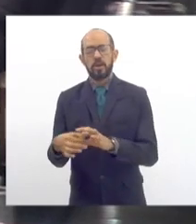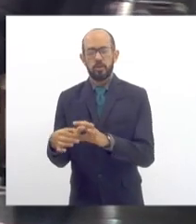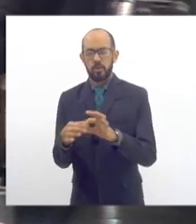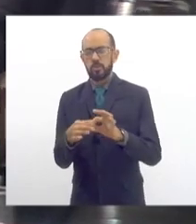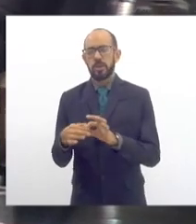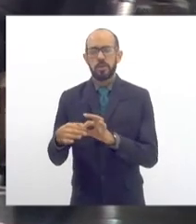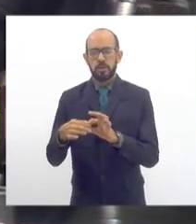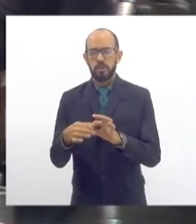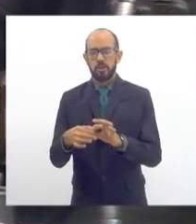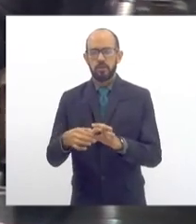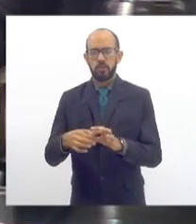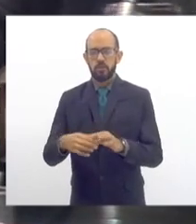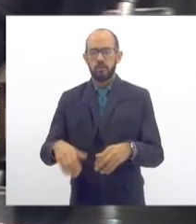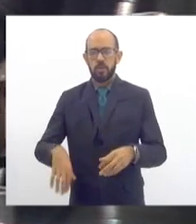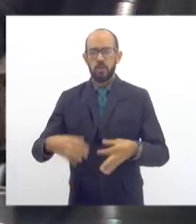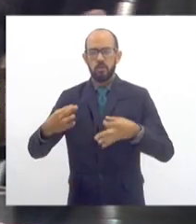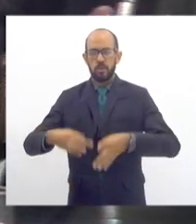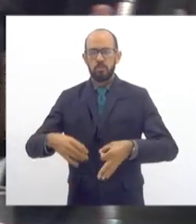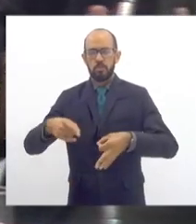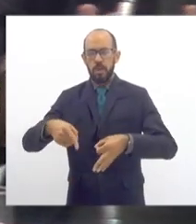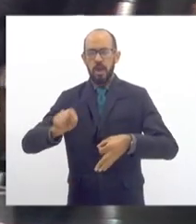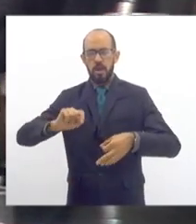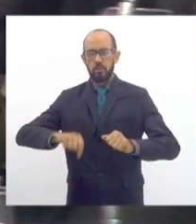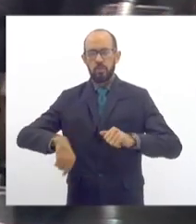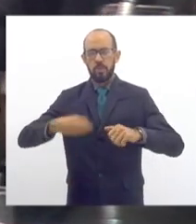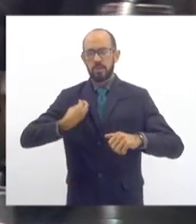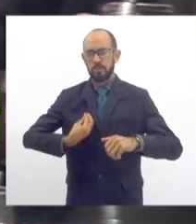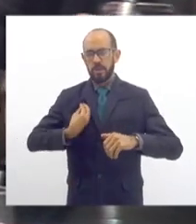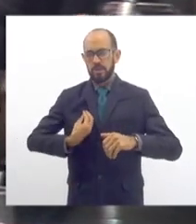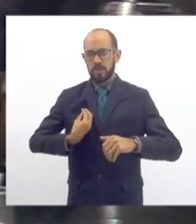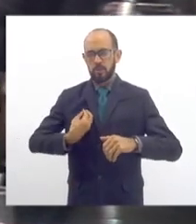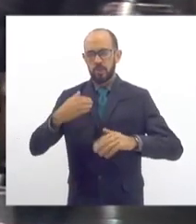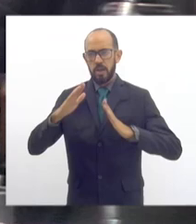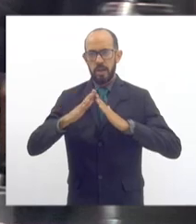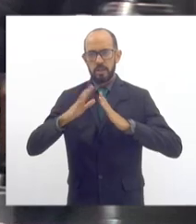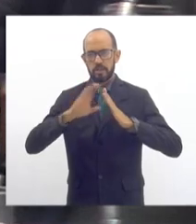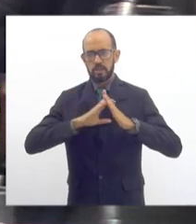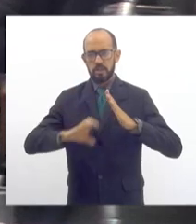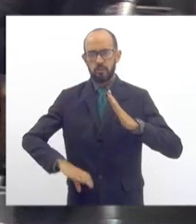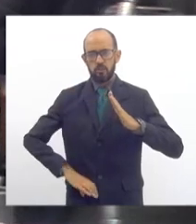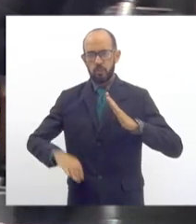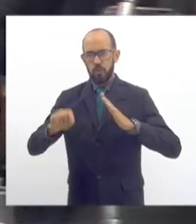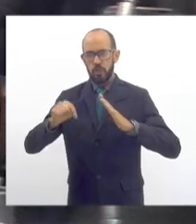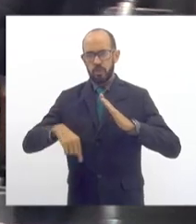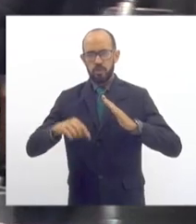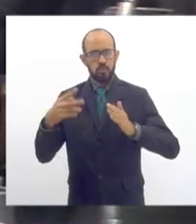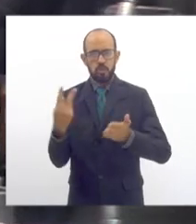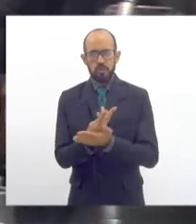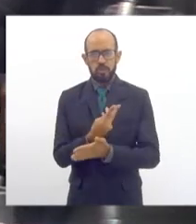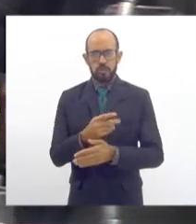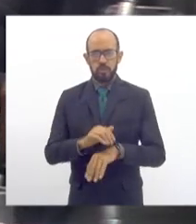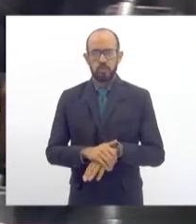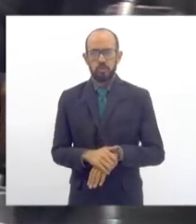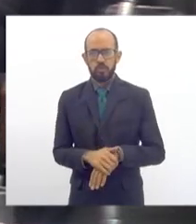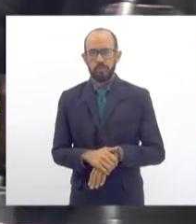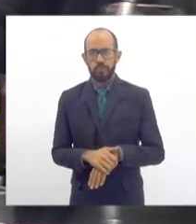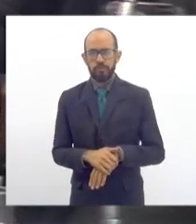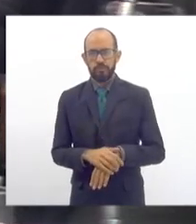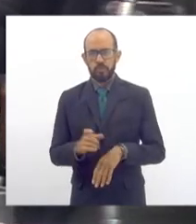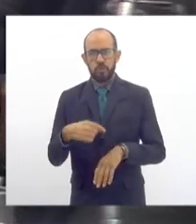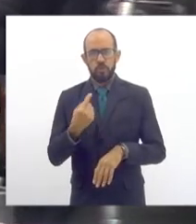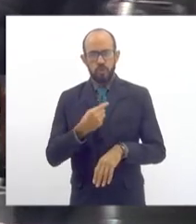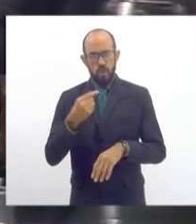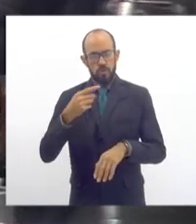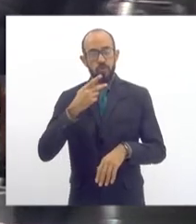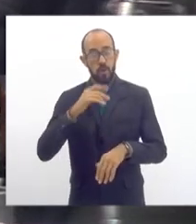e foi confirmada a possibilidade de participação da Casa Civil aqui na casa, o que ainda não aconteceu. A gente hoje fez contato, reiterou o convite, reiterou